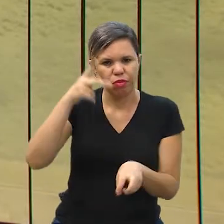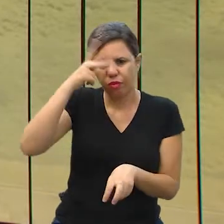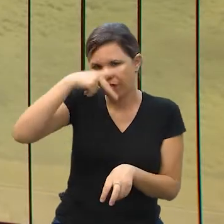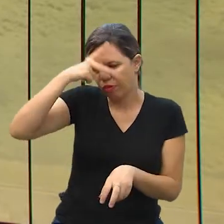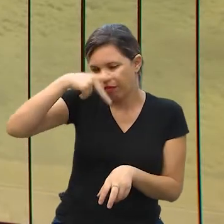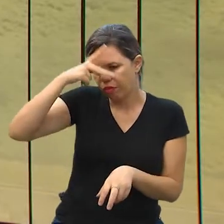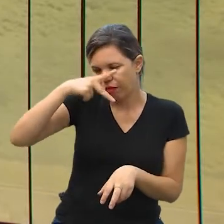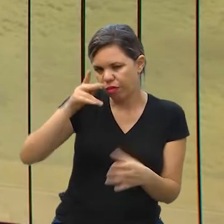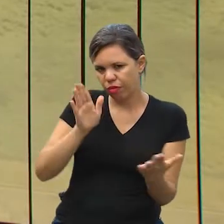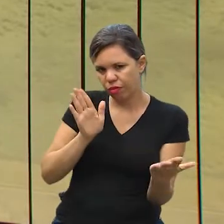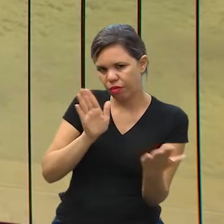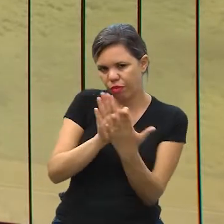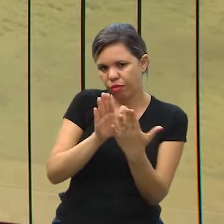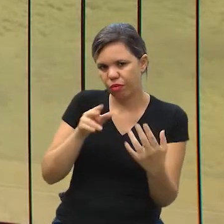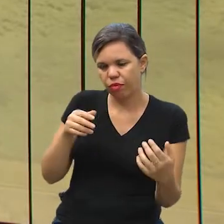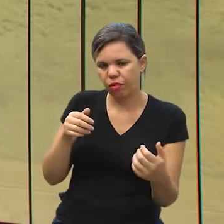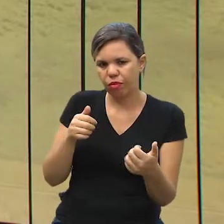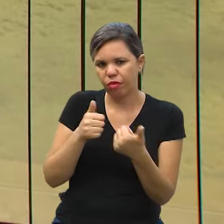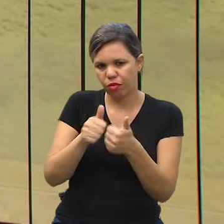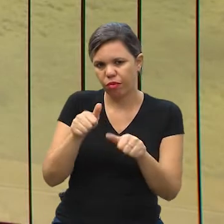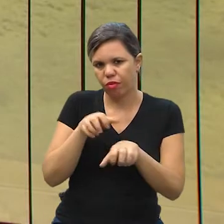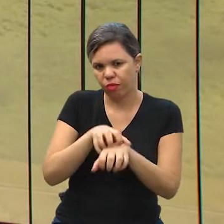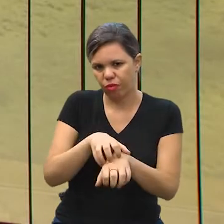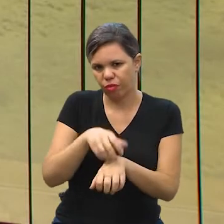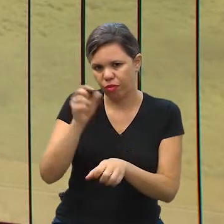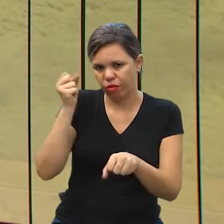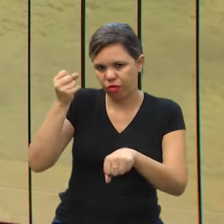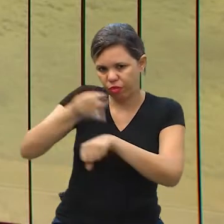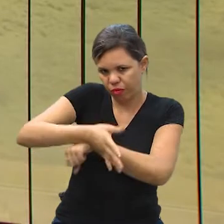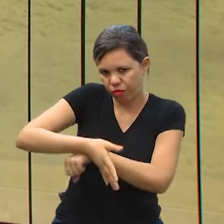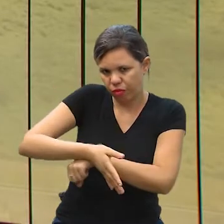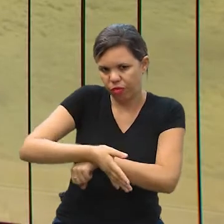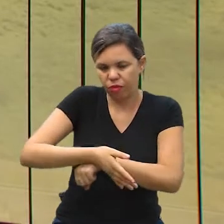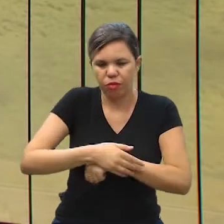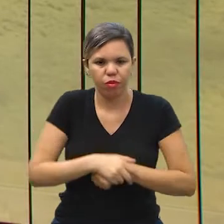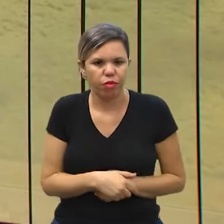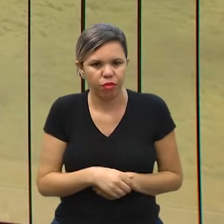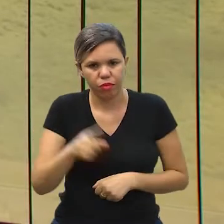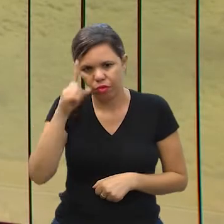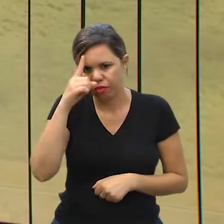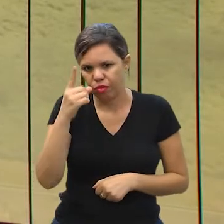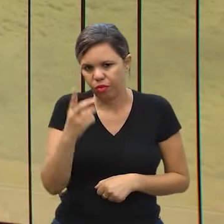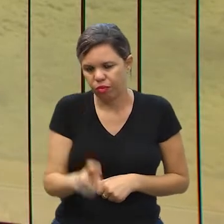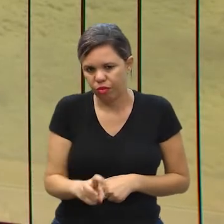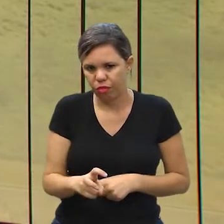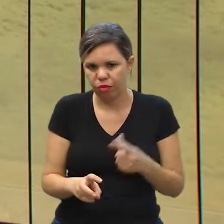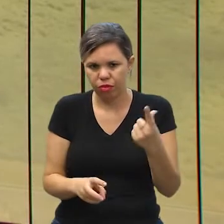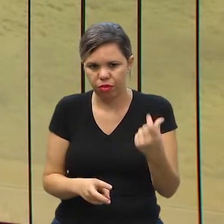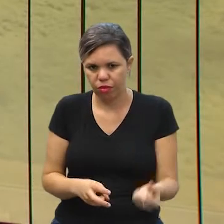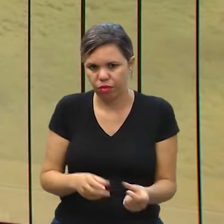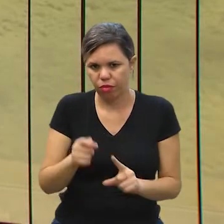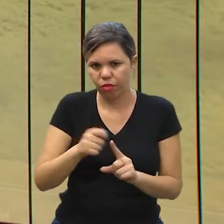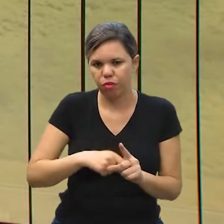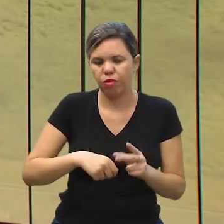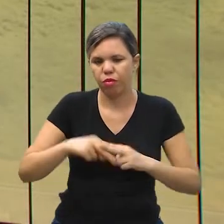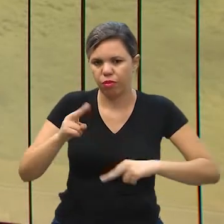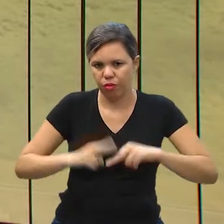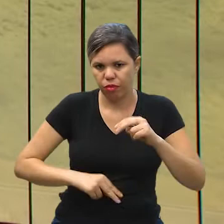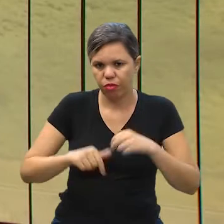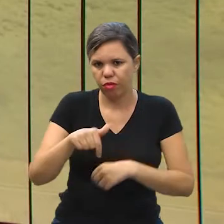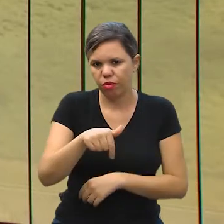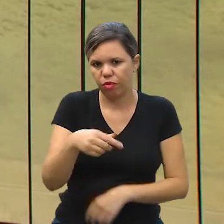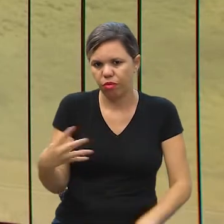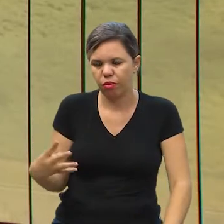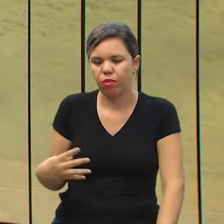perua Kombi e um ônibus na madrugada ali de do dia quinze para Dezesseis de junho